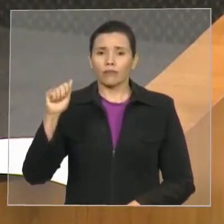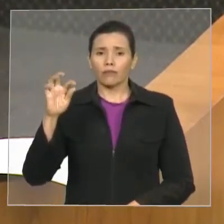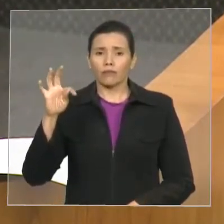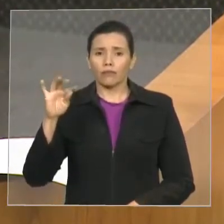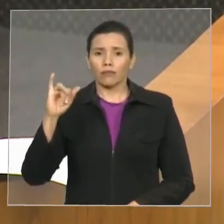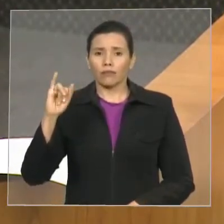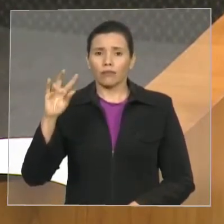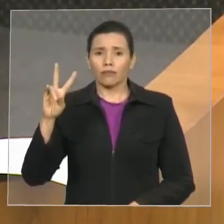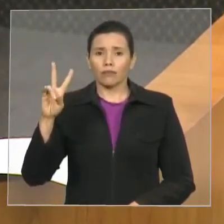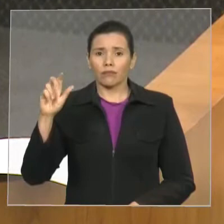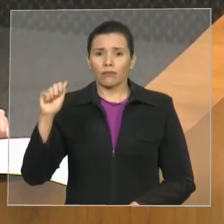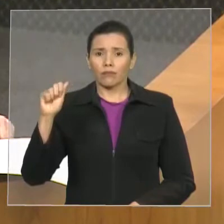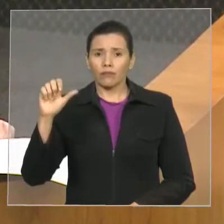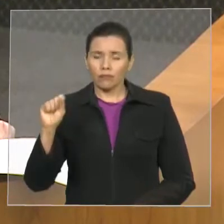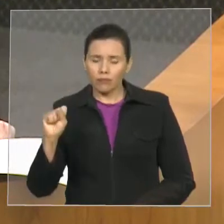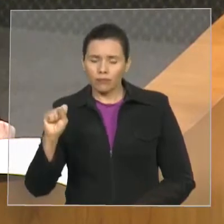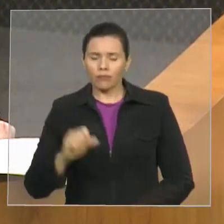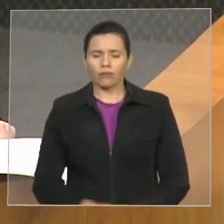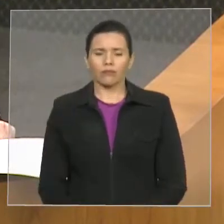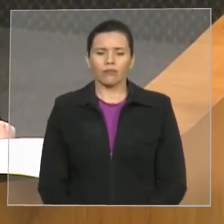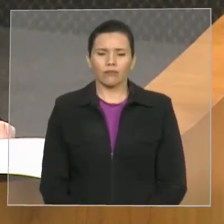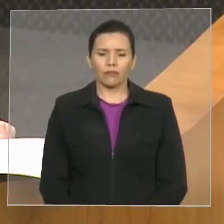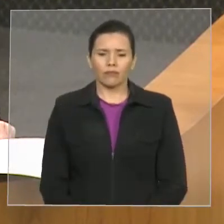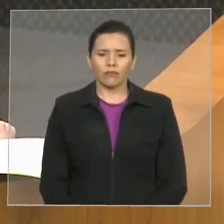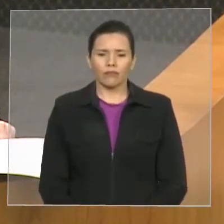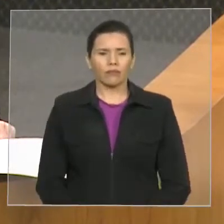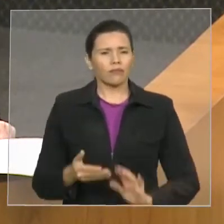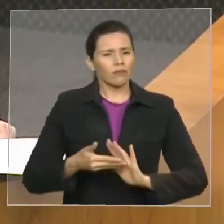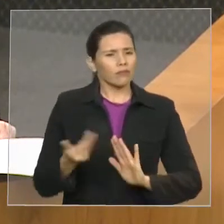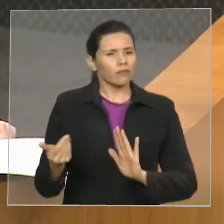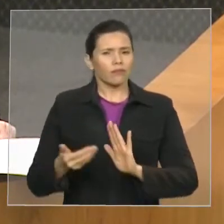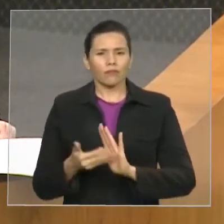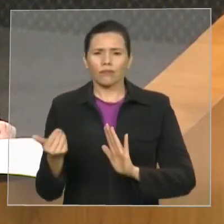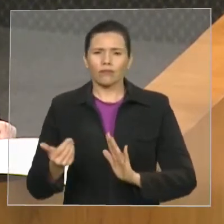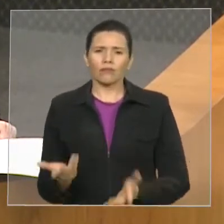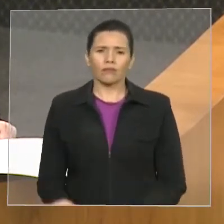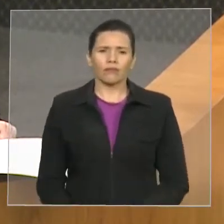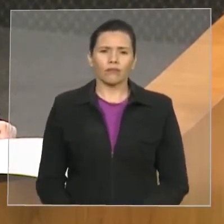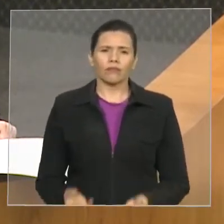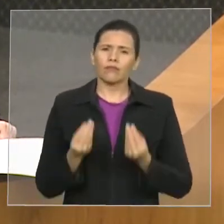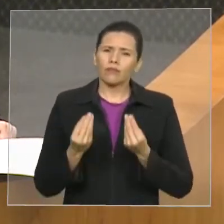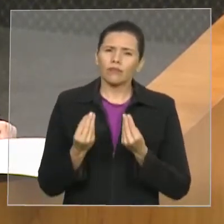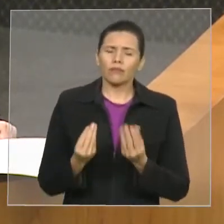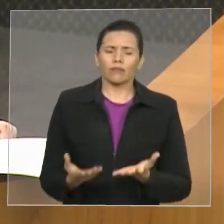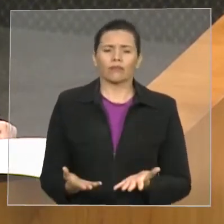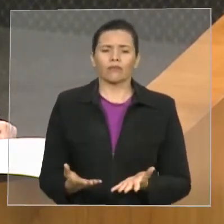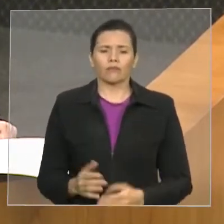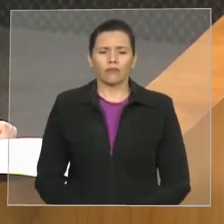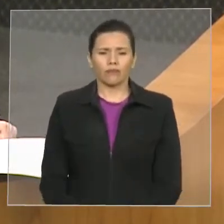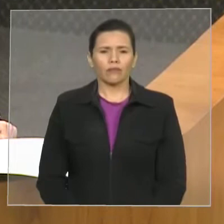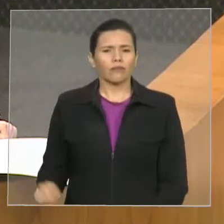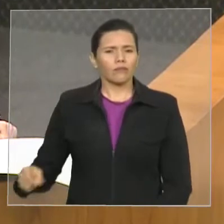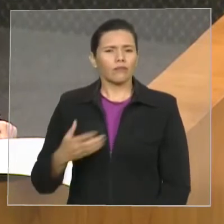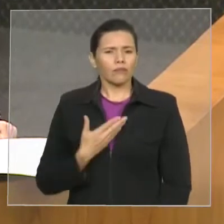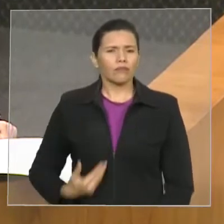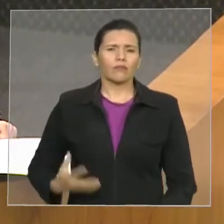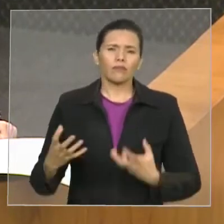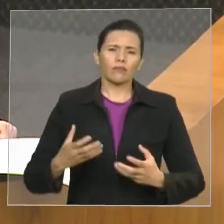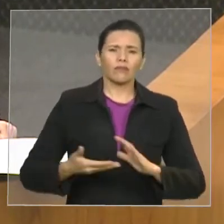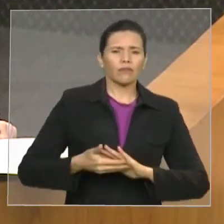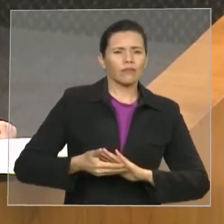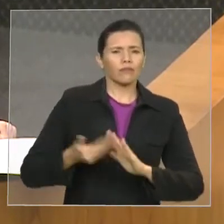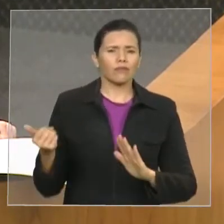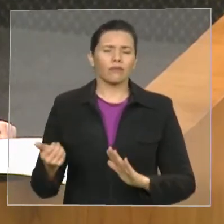e senhores, onde é que esse governo vai chegar? Retirando as associações comunitárias o direito de discutir a política